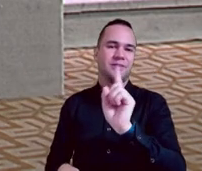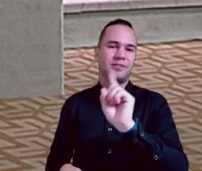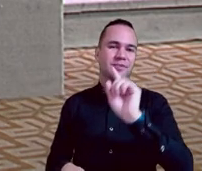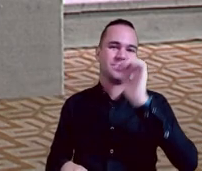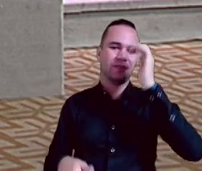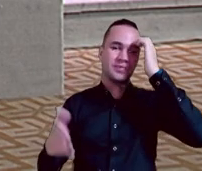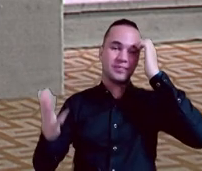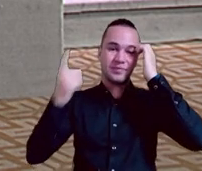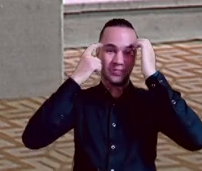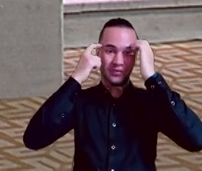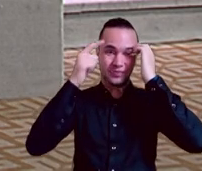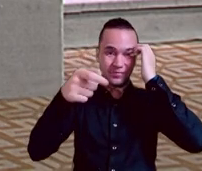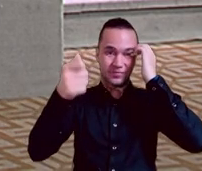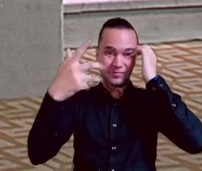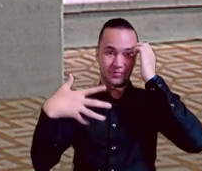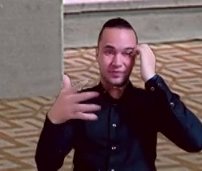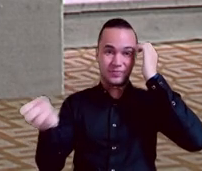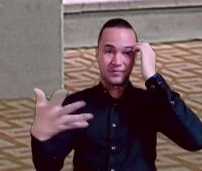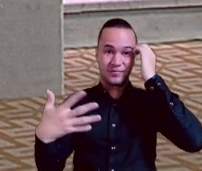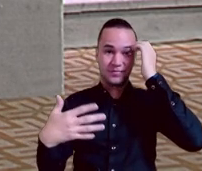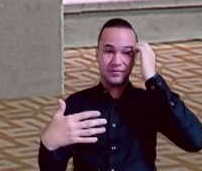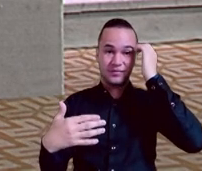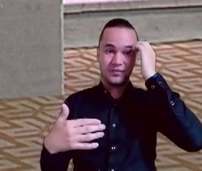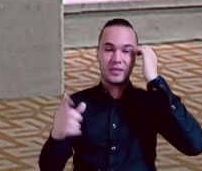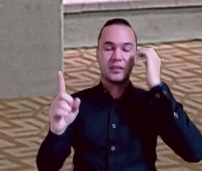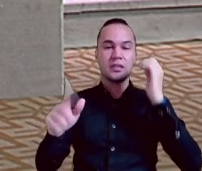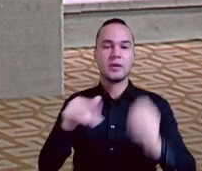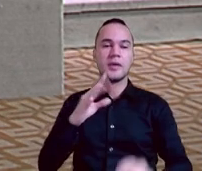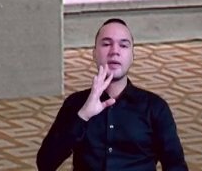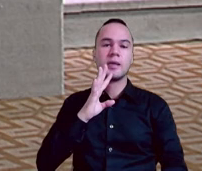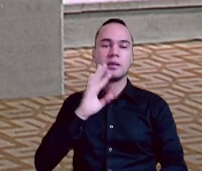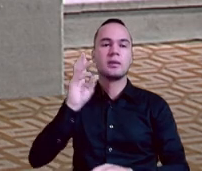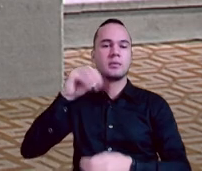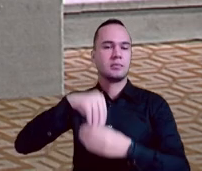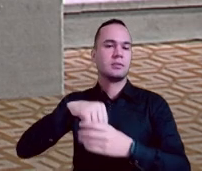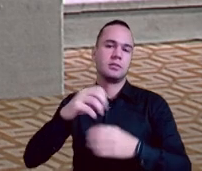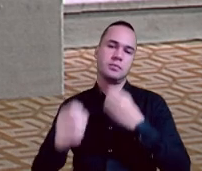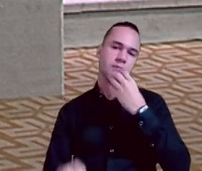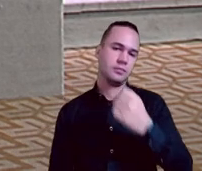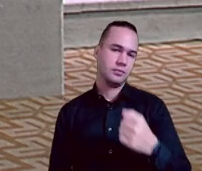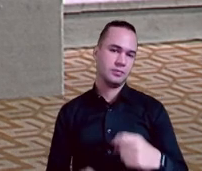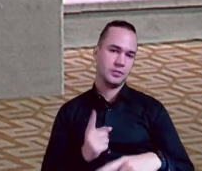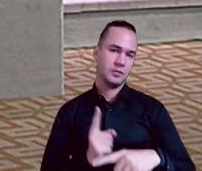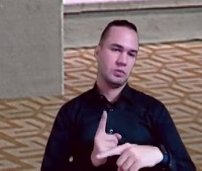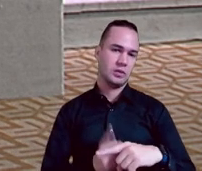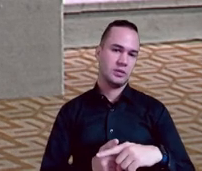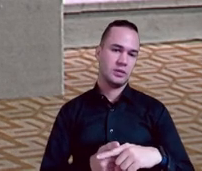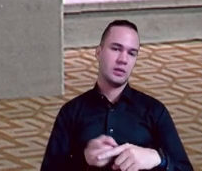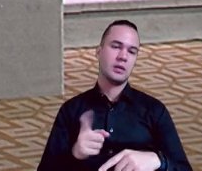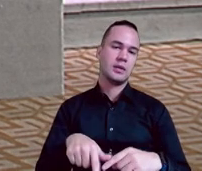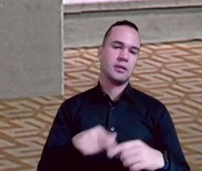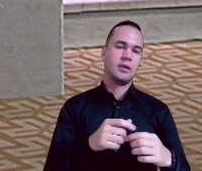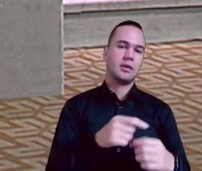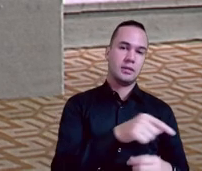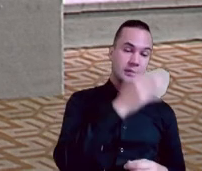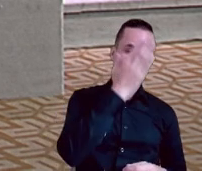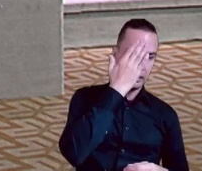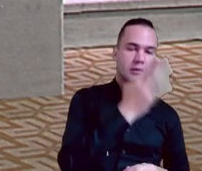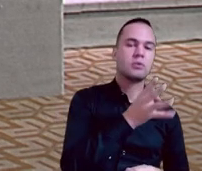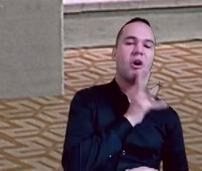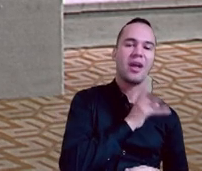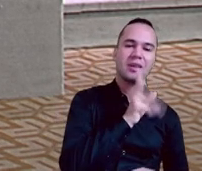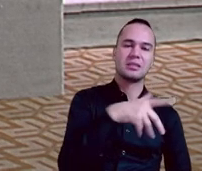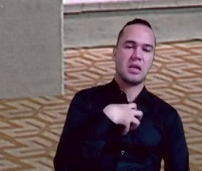esse ponto que você falou do multi state ter esse conhecimento dentro de casa muito bom porque a gente tem esse peso e esse feeling esse essa